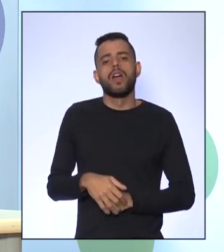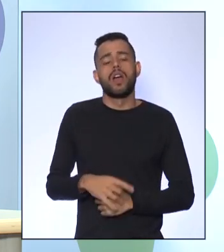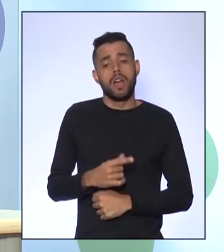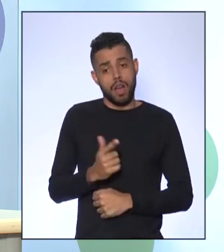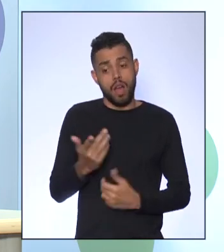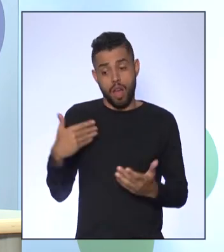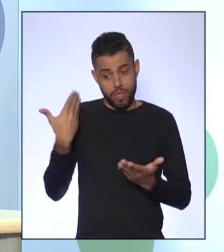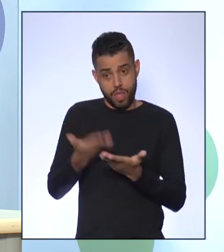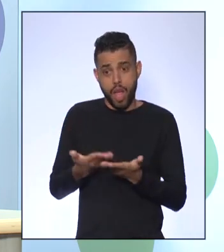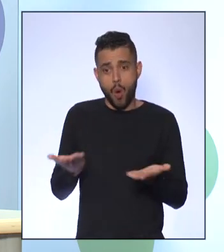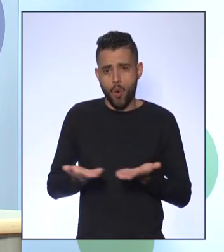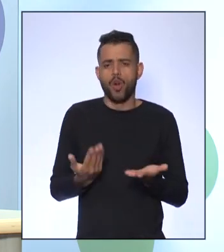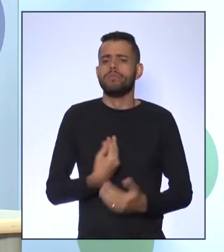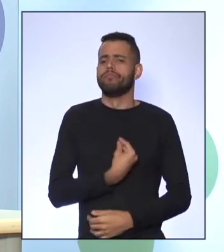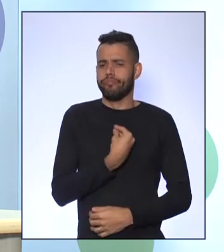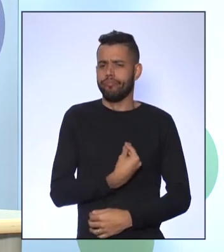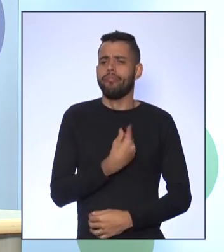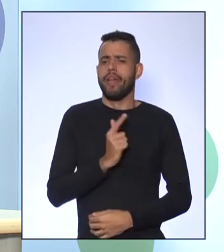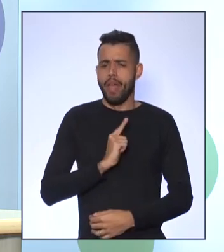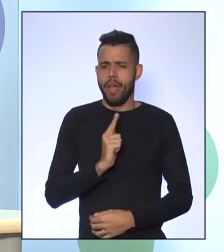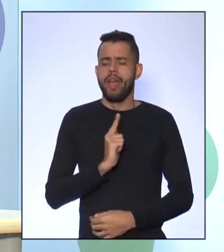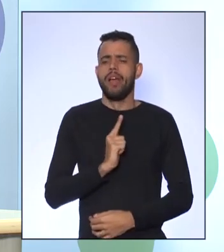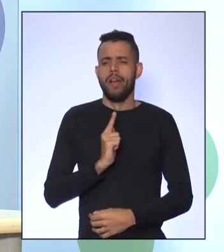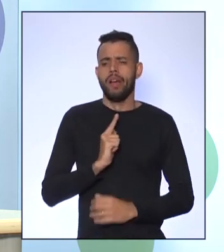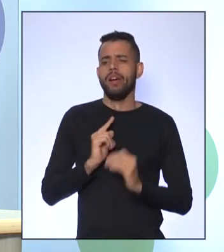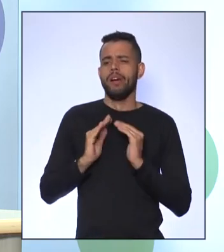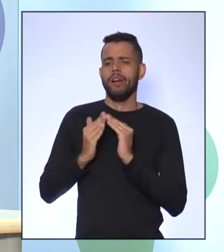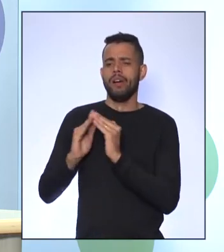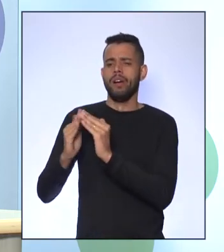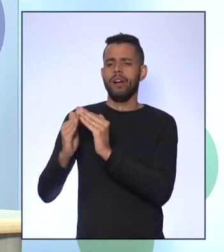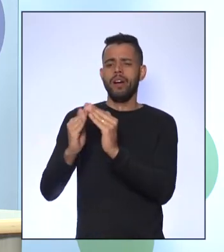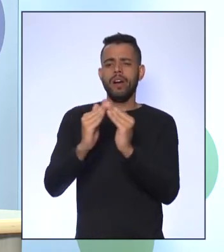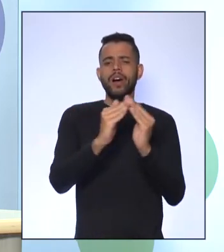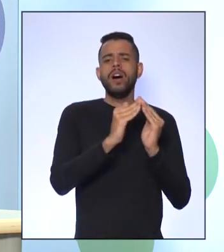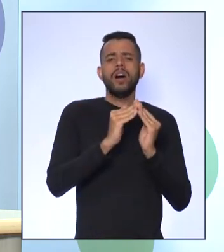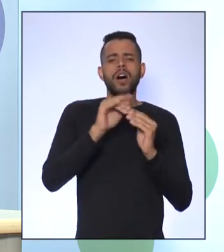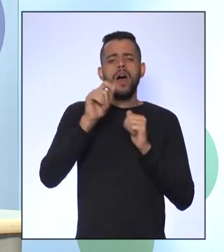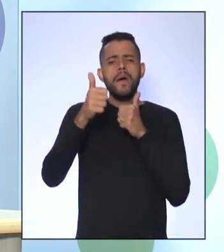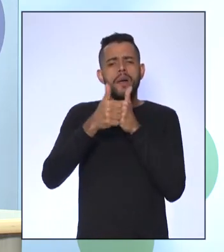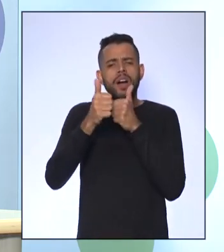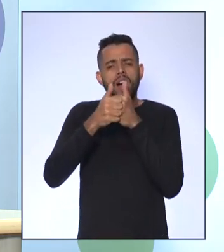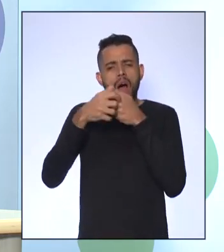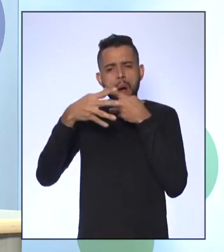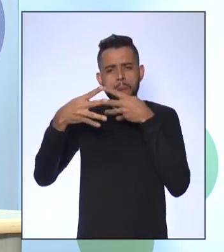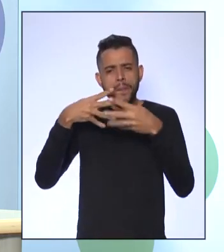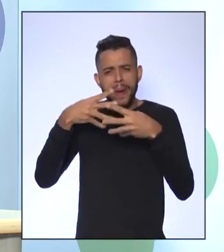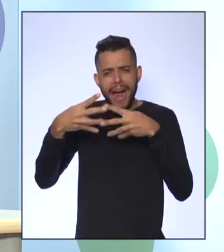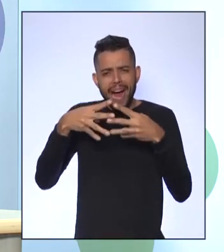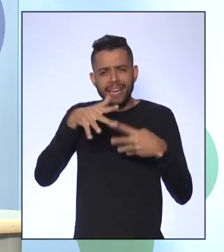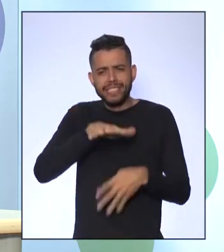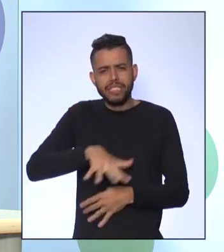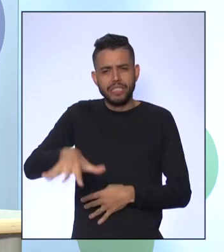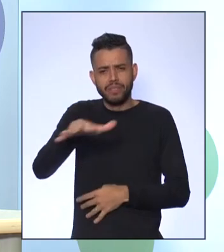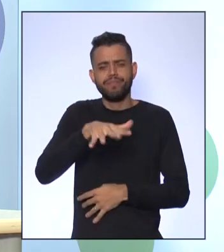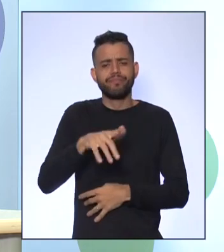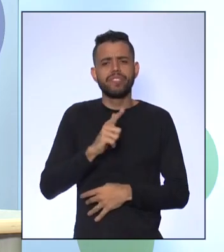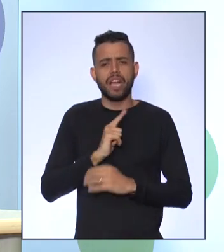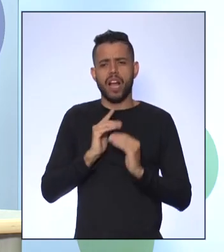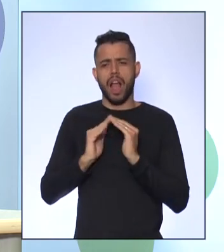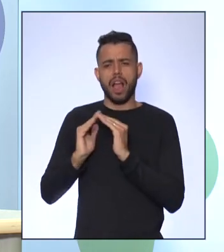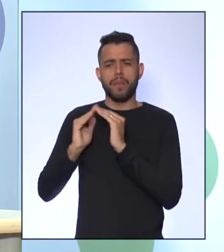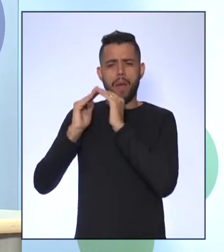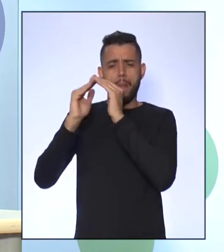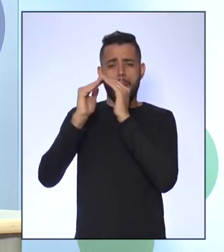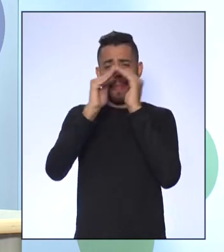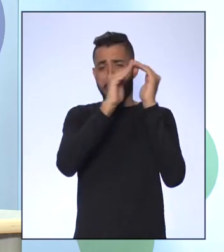existe cortiços ainda, o que nós Região estamos do Brás. vendo, né, o que nós estamos vendo aqui são